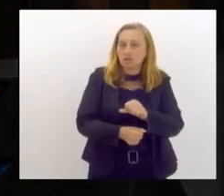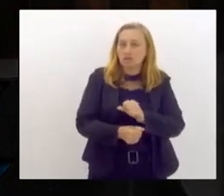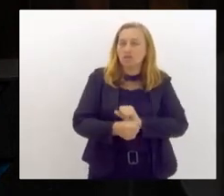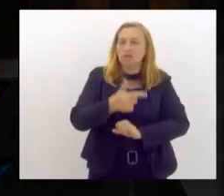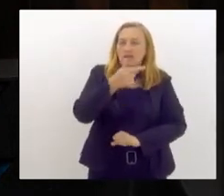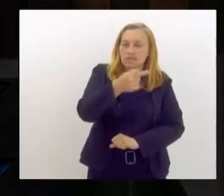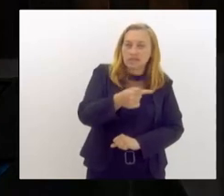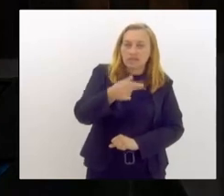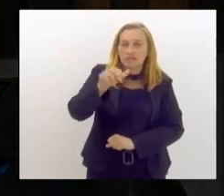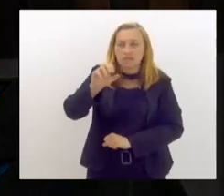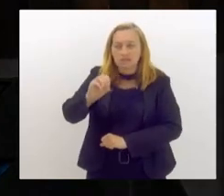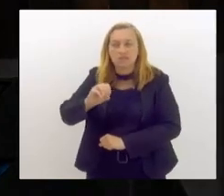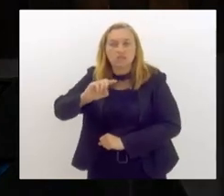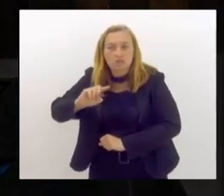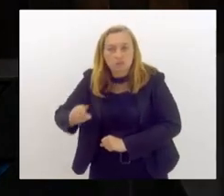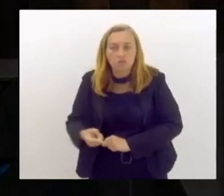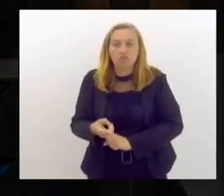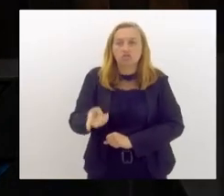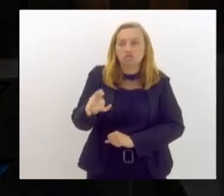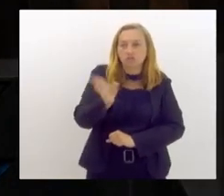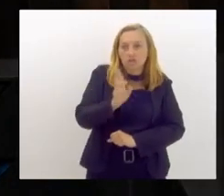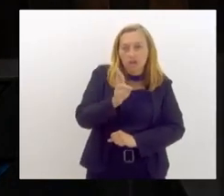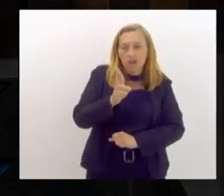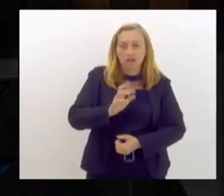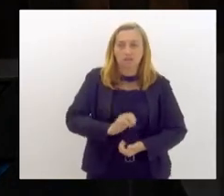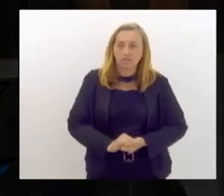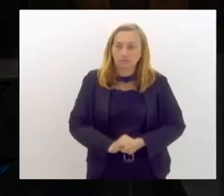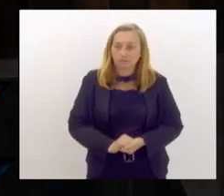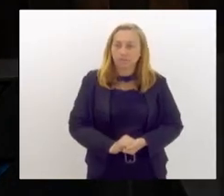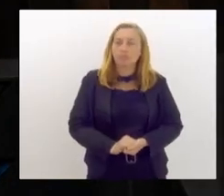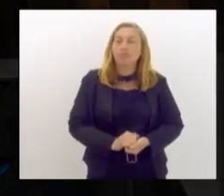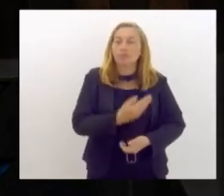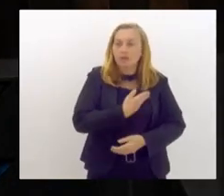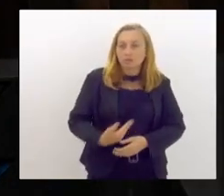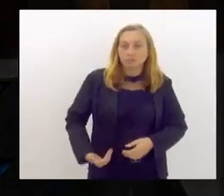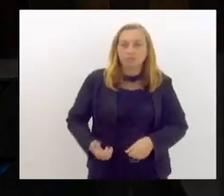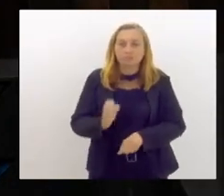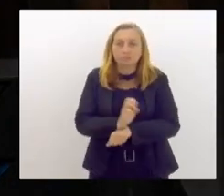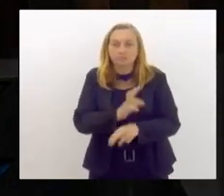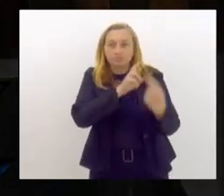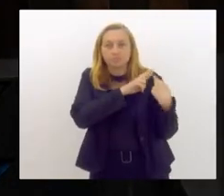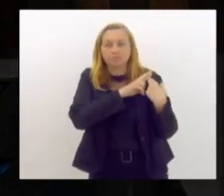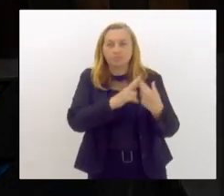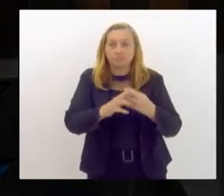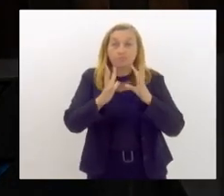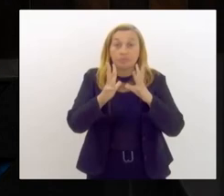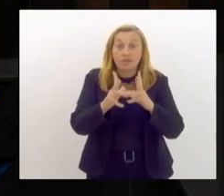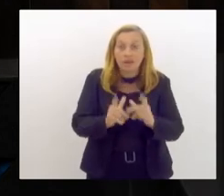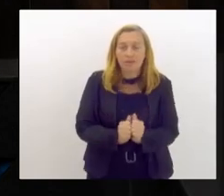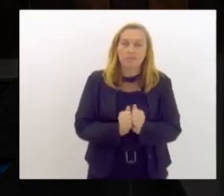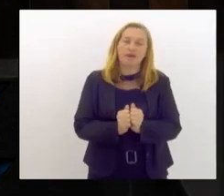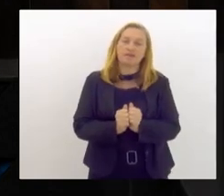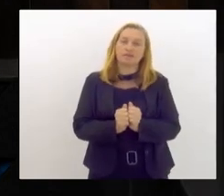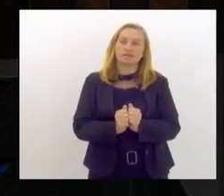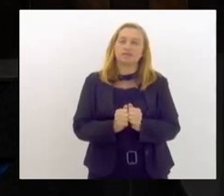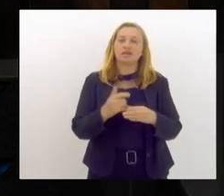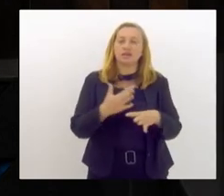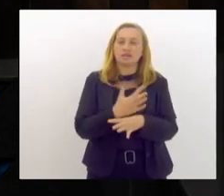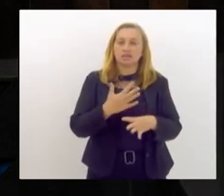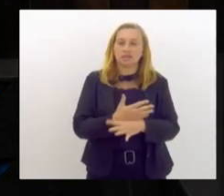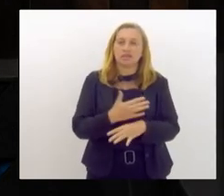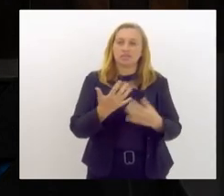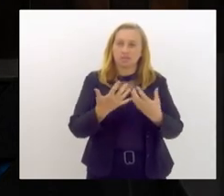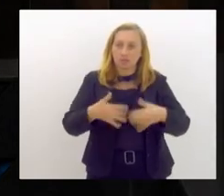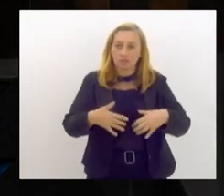700 milhões de reais e foi o governo do Estado responsável por limpar a cidade de